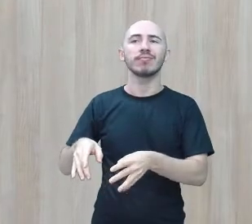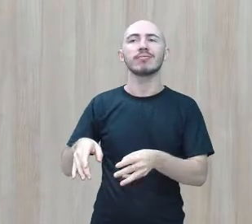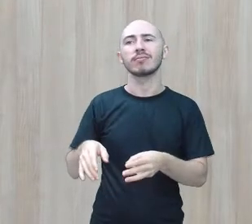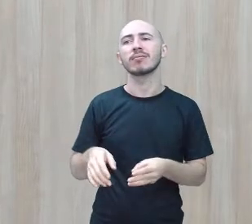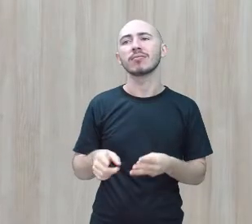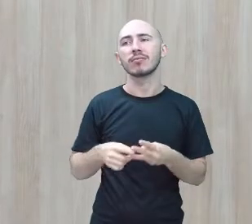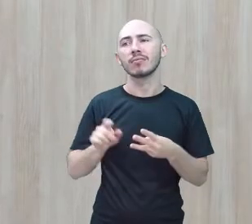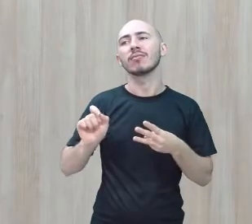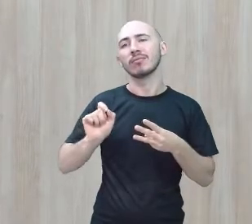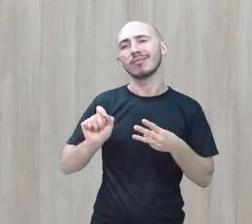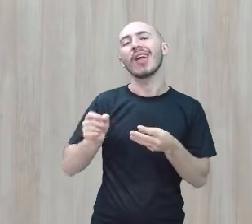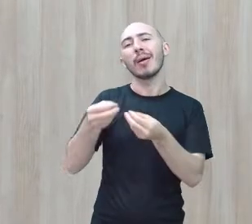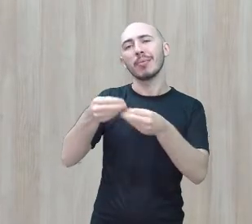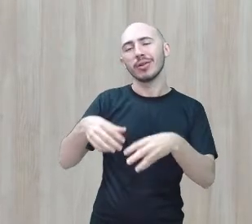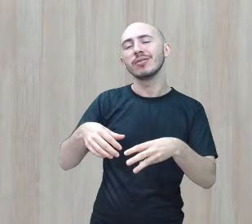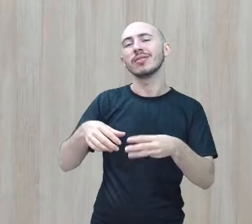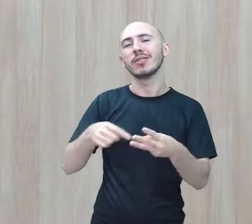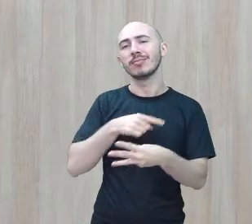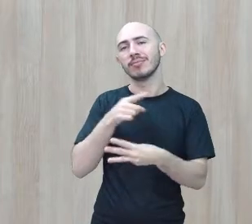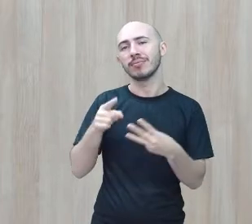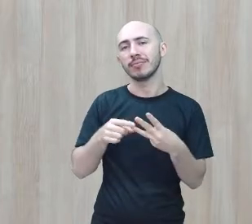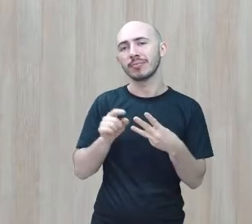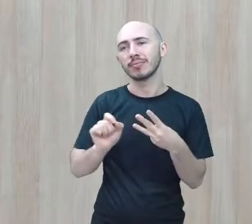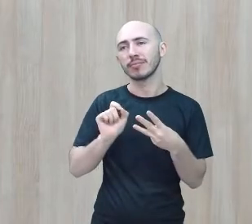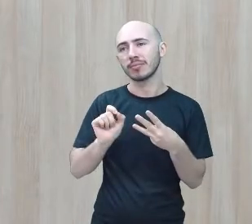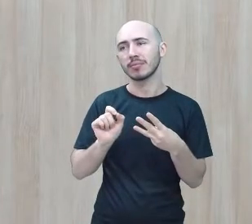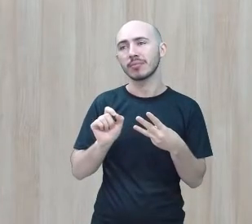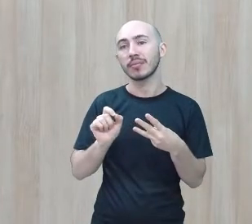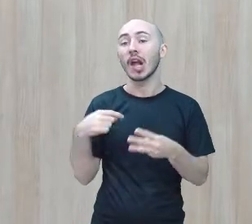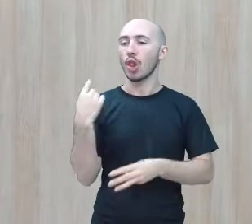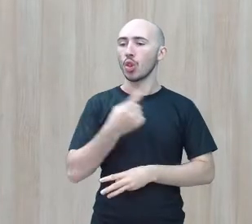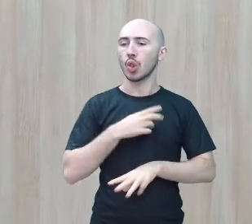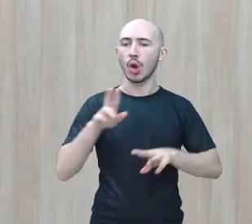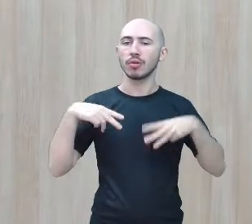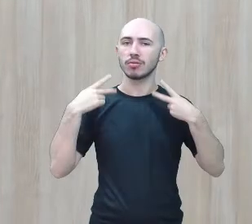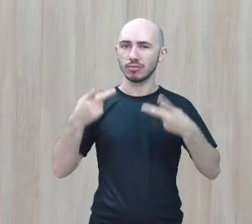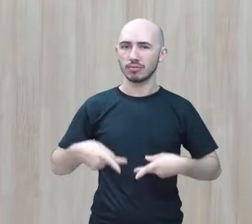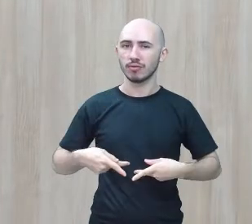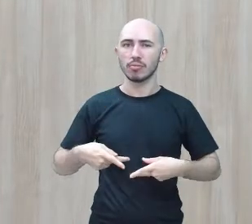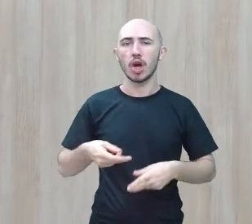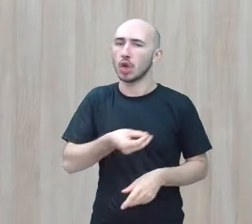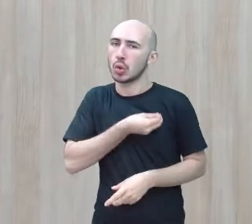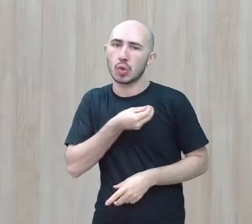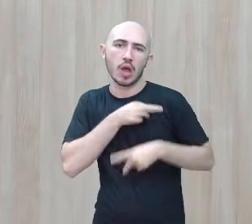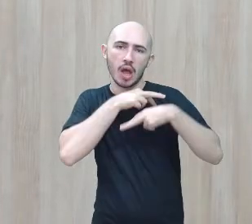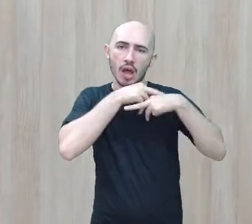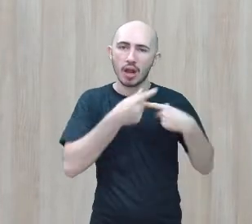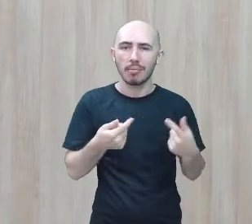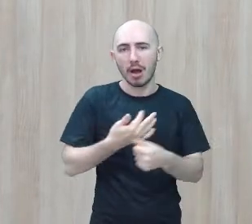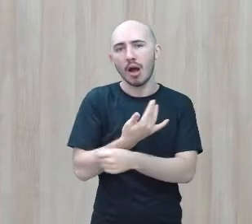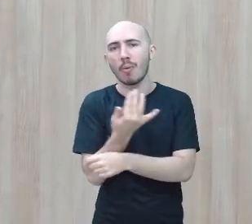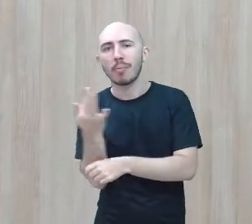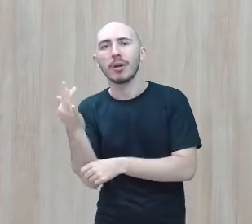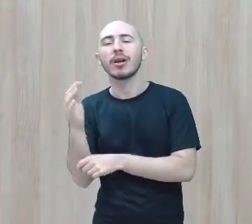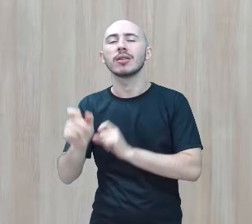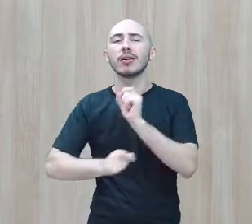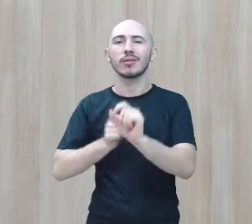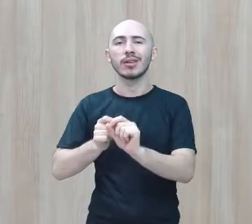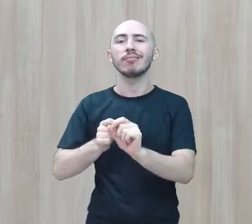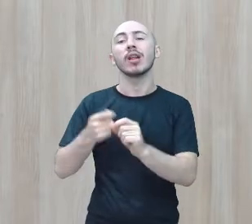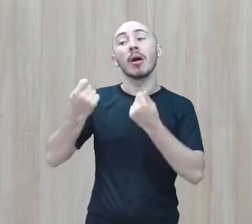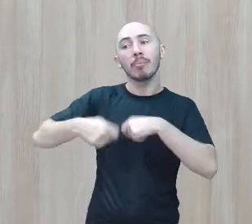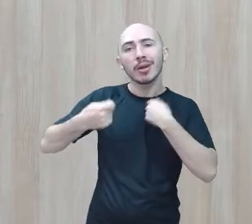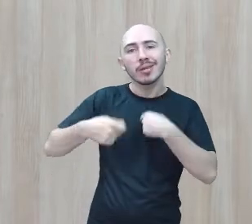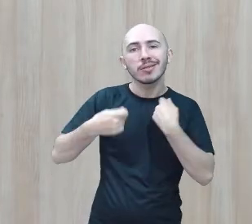afetando o ar, a água e o solo. E nós, seres vivos, que dependemos desses elementos da natureza